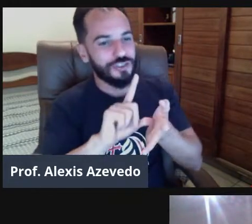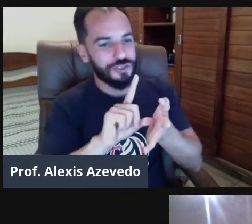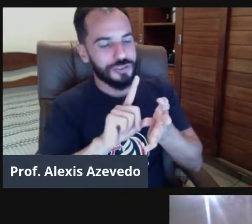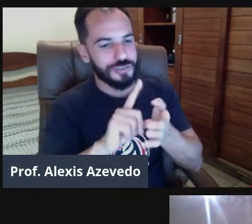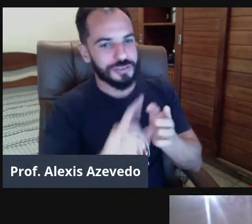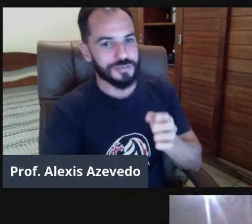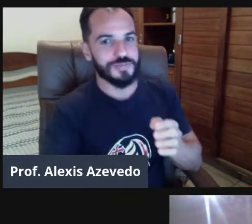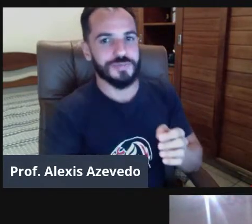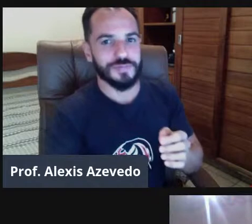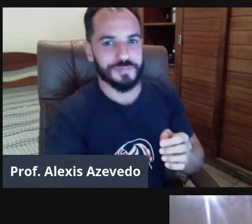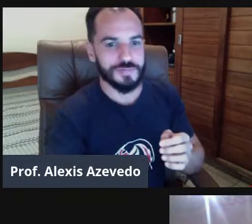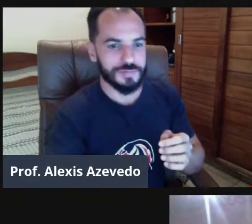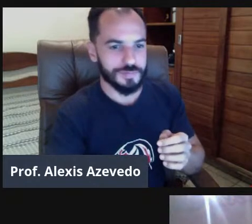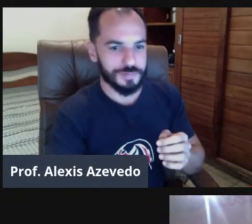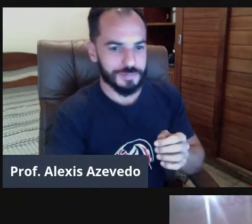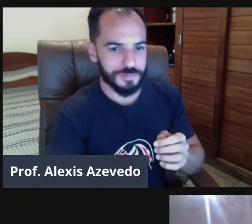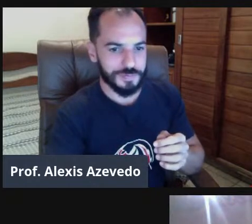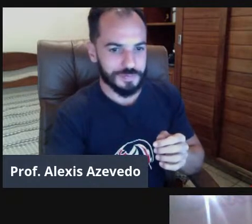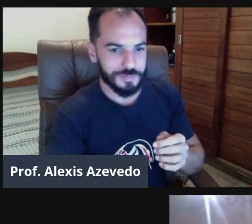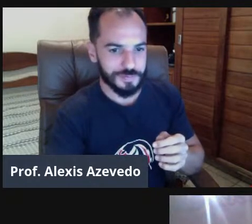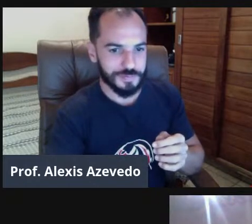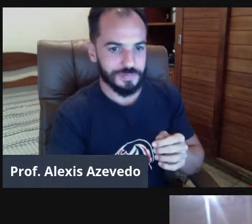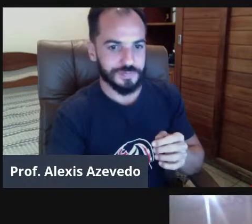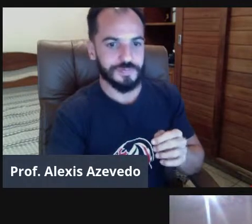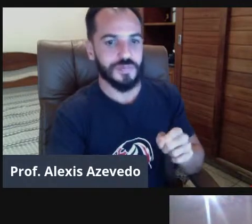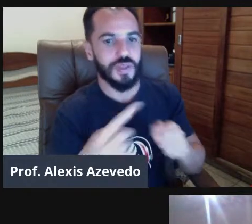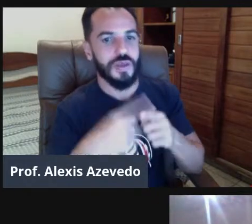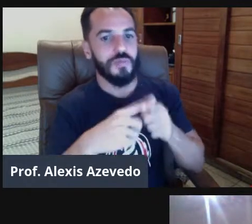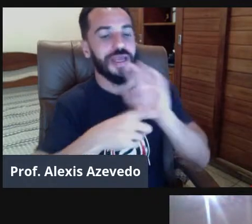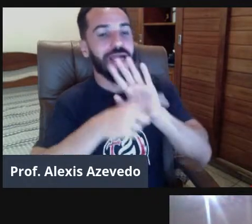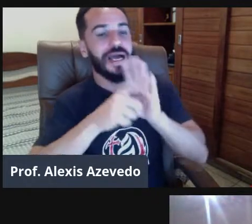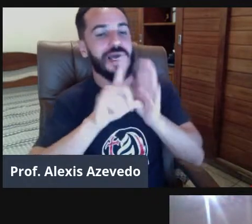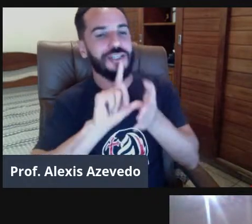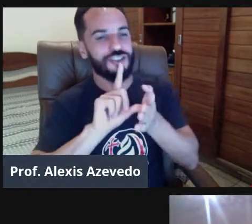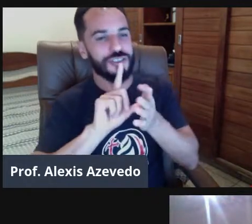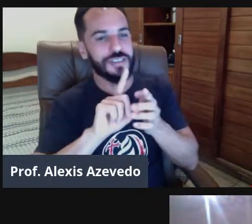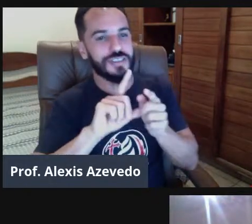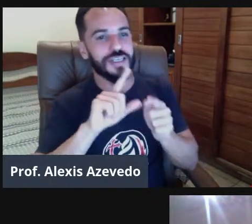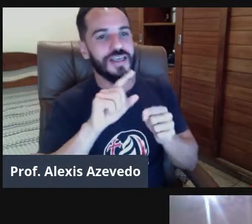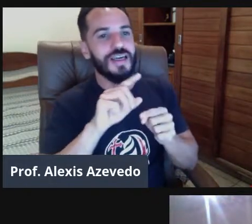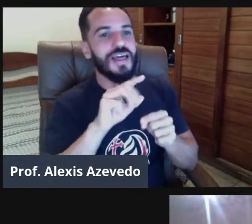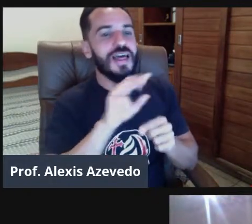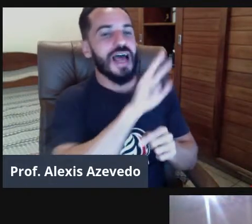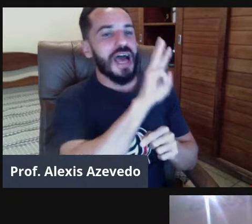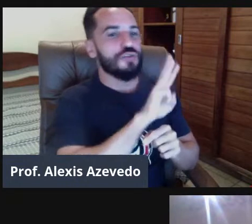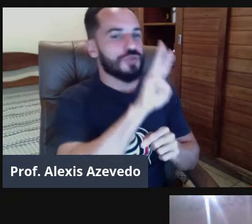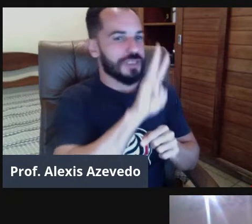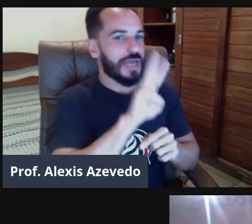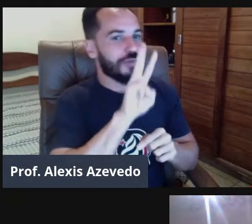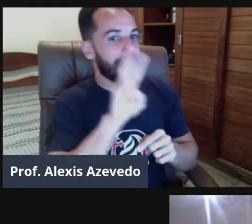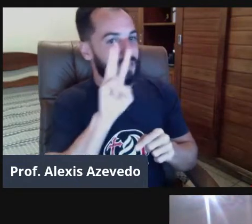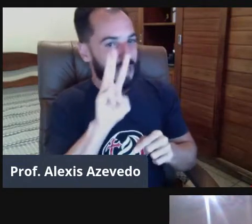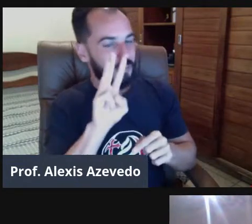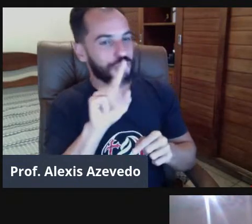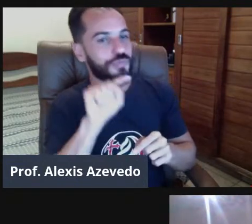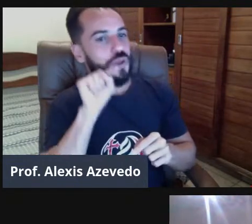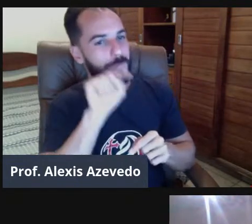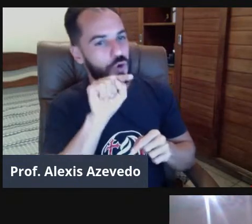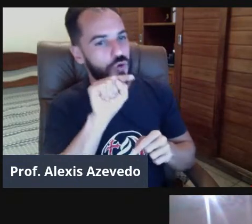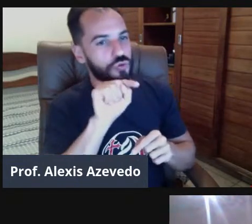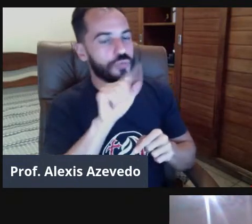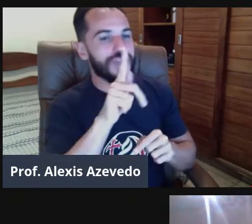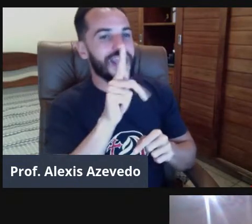da UENG, e agora ele está formatado, mas ele precisa ser alimentado. Então,